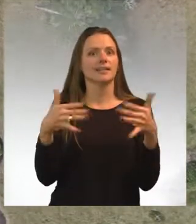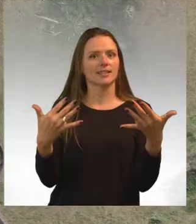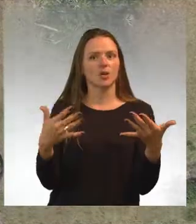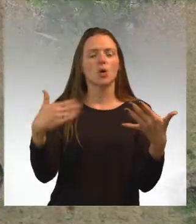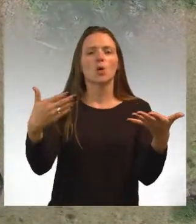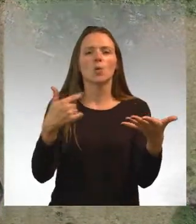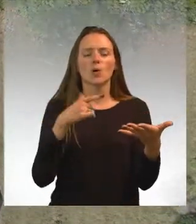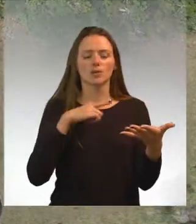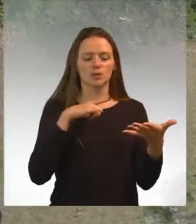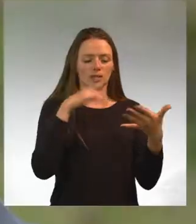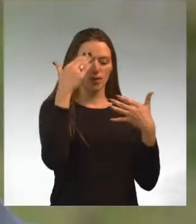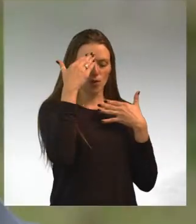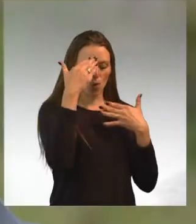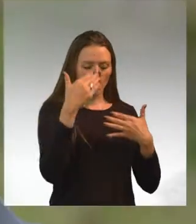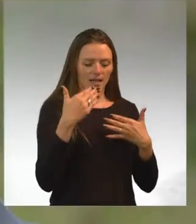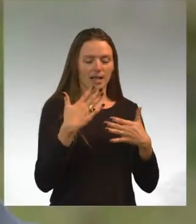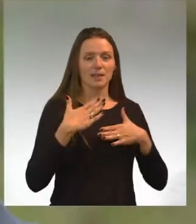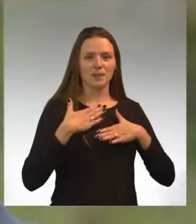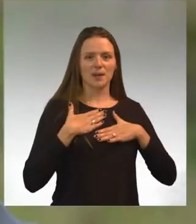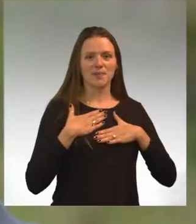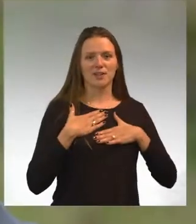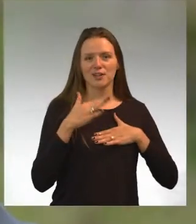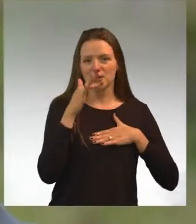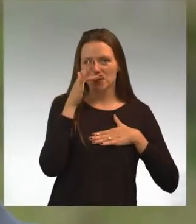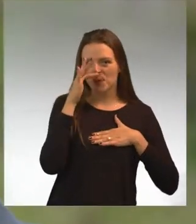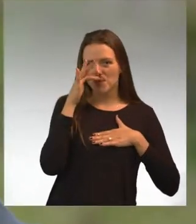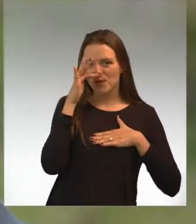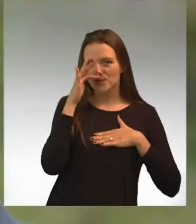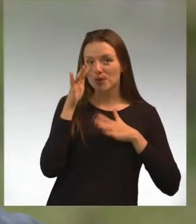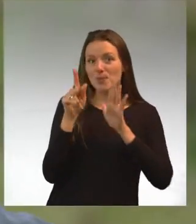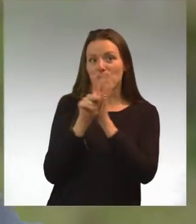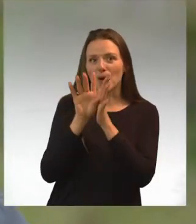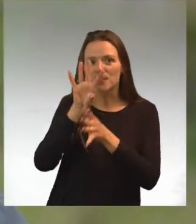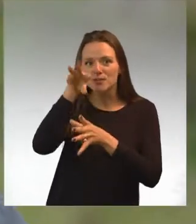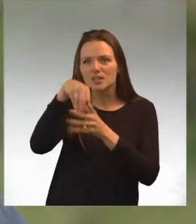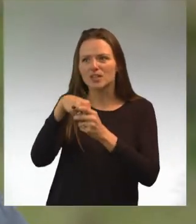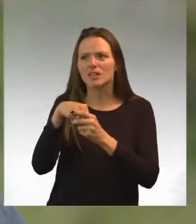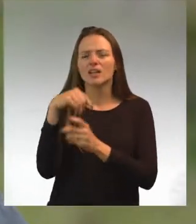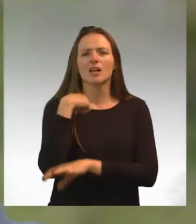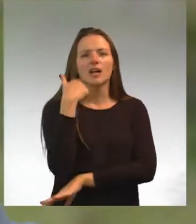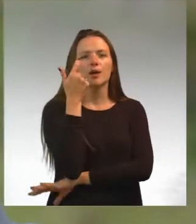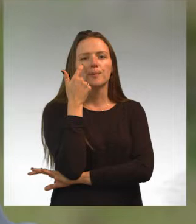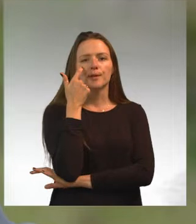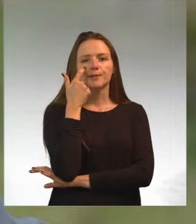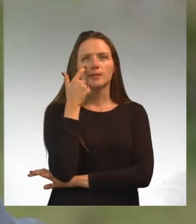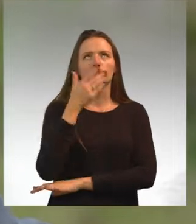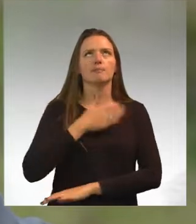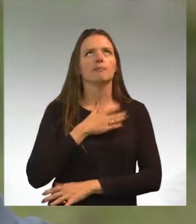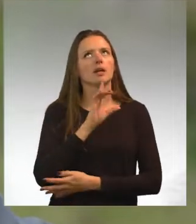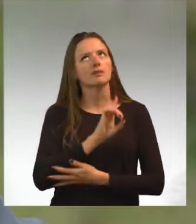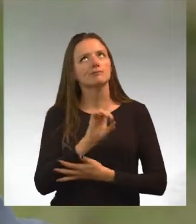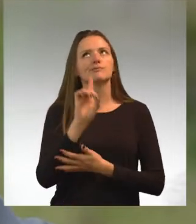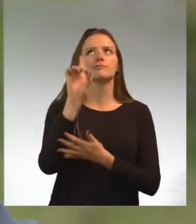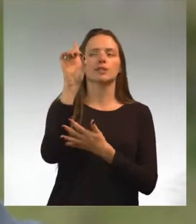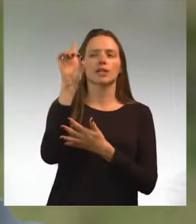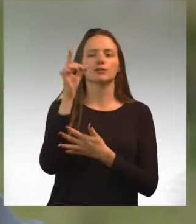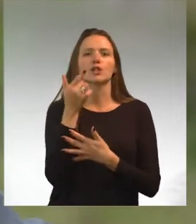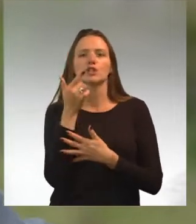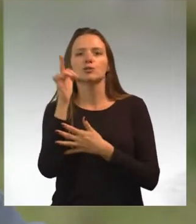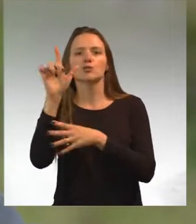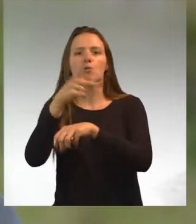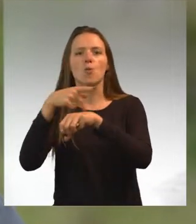um agradecimento com uma plantinha, uma florzinha de lá, eu pensei, meu Deus, eu do outro lado